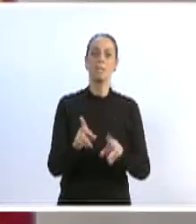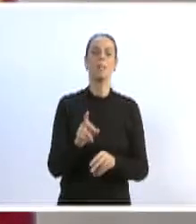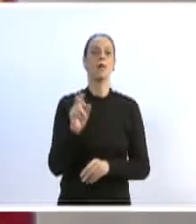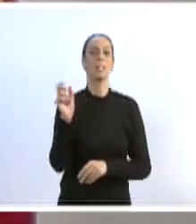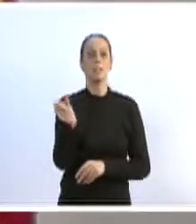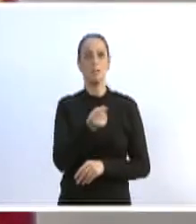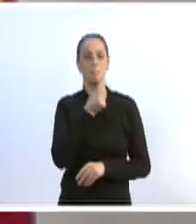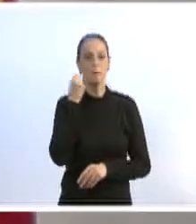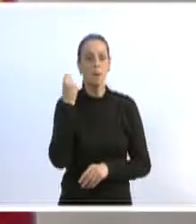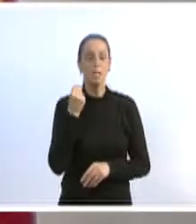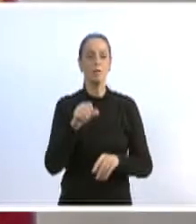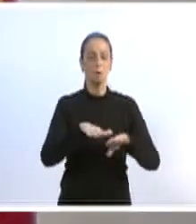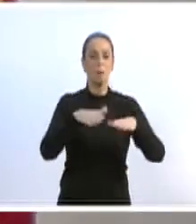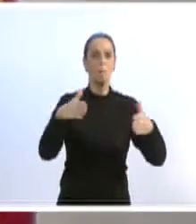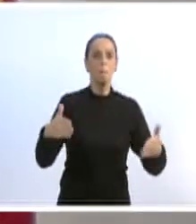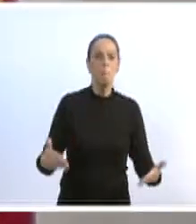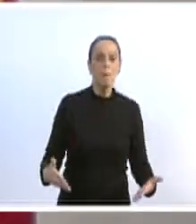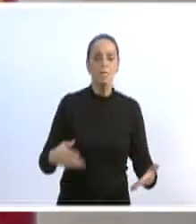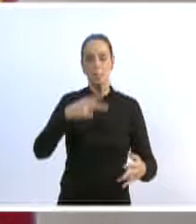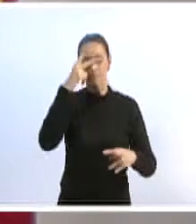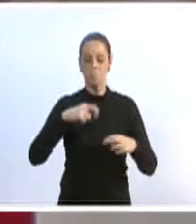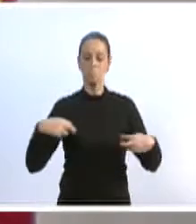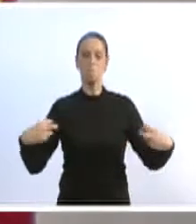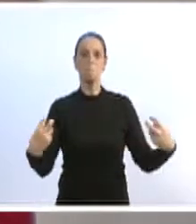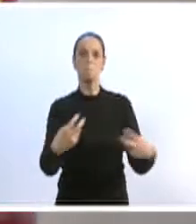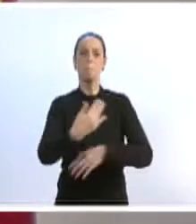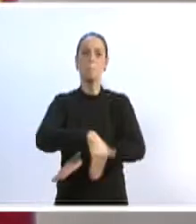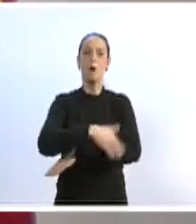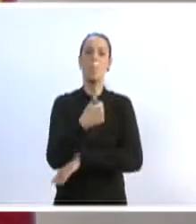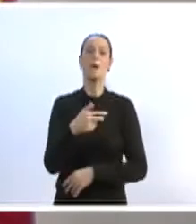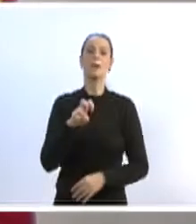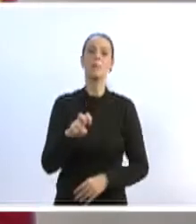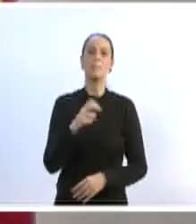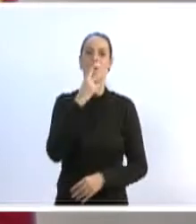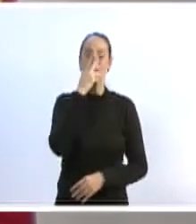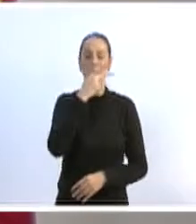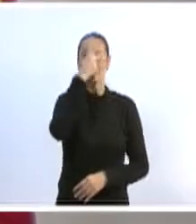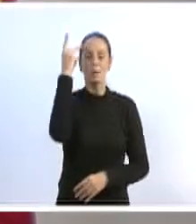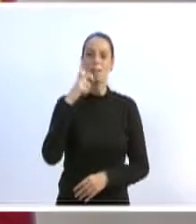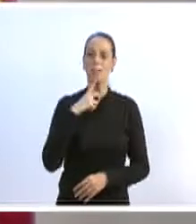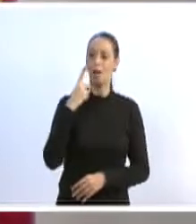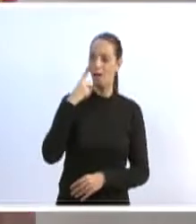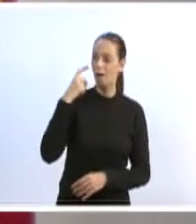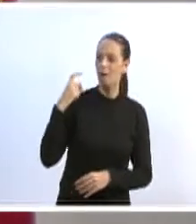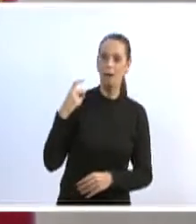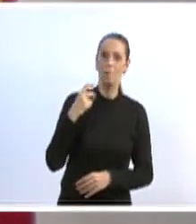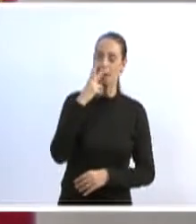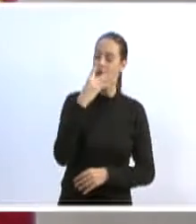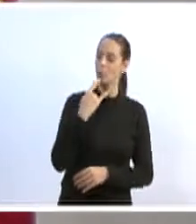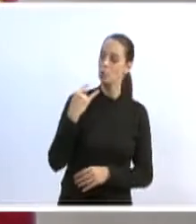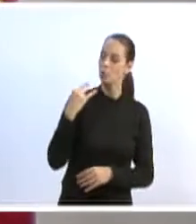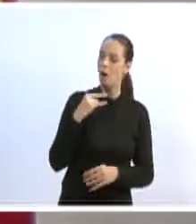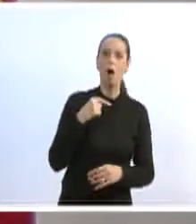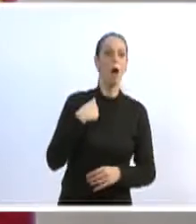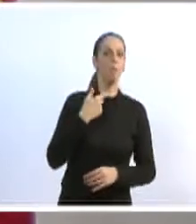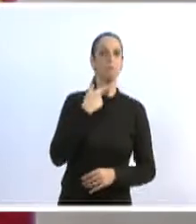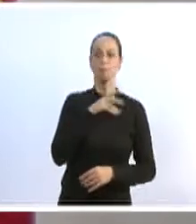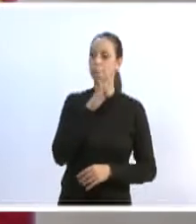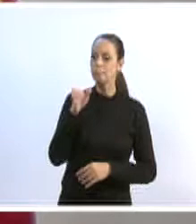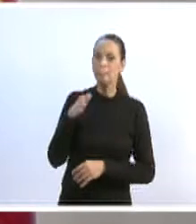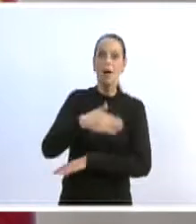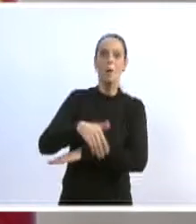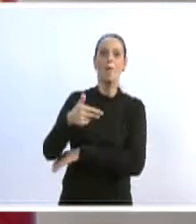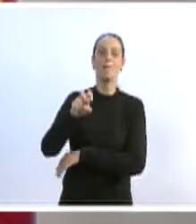deixa ele botar uma mesa deixa ele transformar o a 15 no lugar atrativo chamativo e o